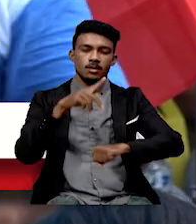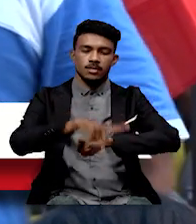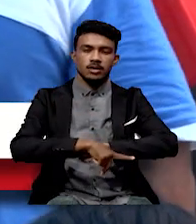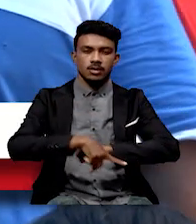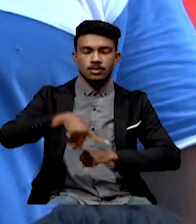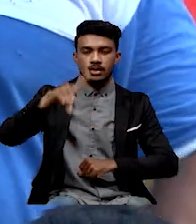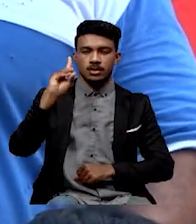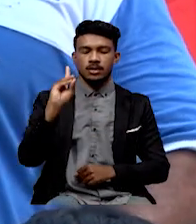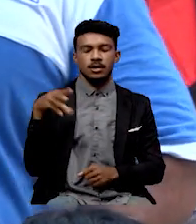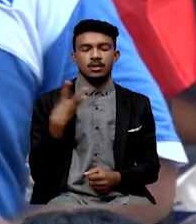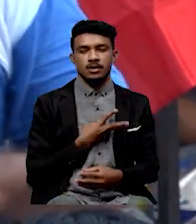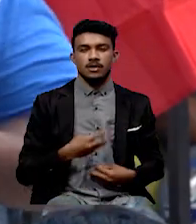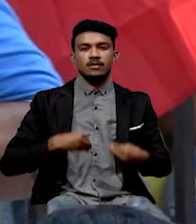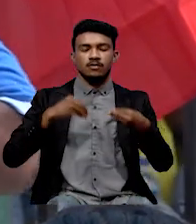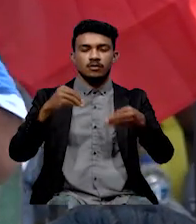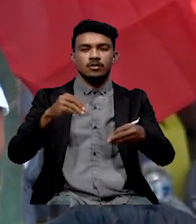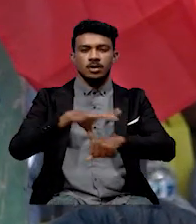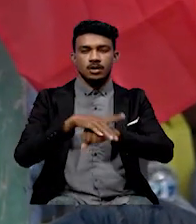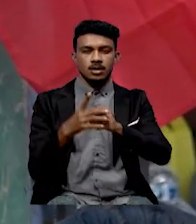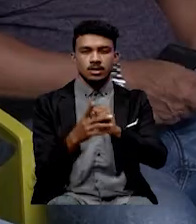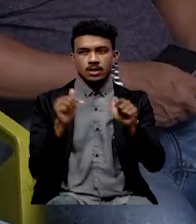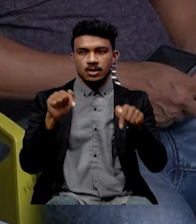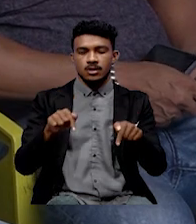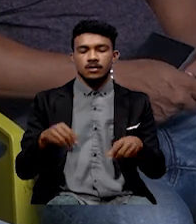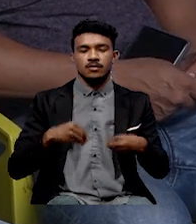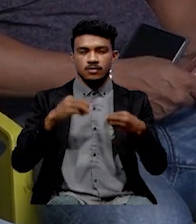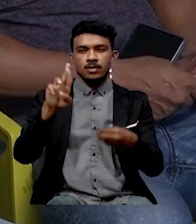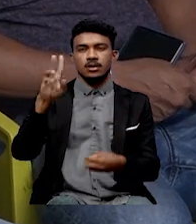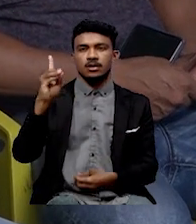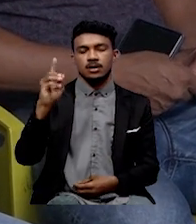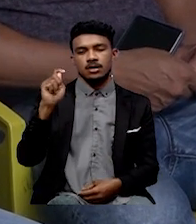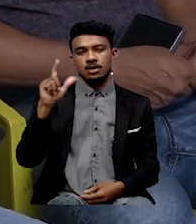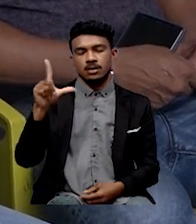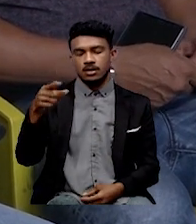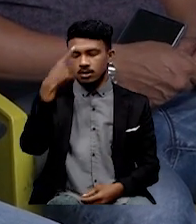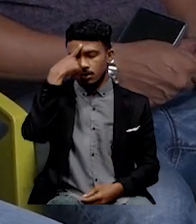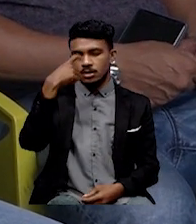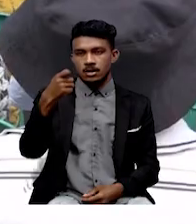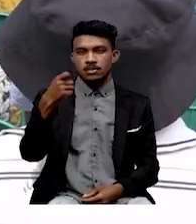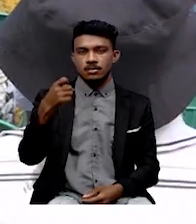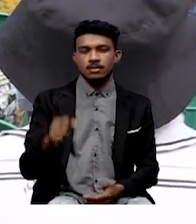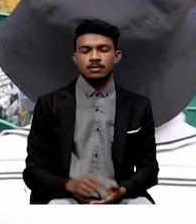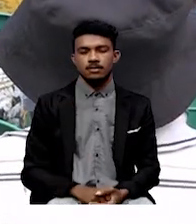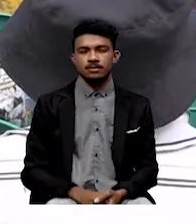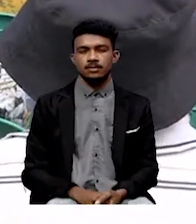ba raidene, ito ofrece ba RT, companheiro sira. Tambane.